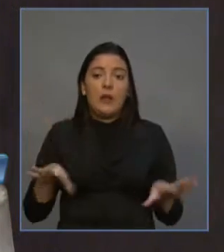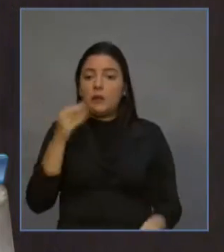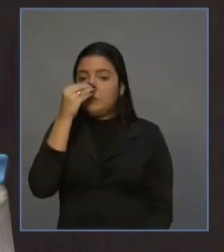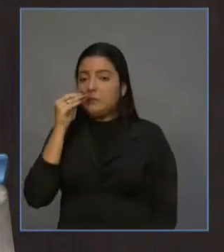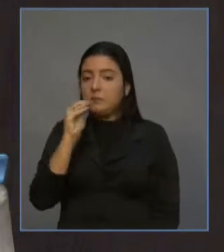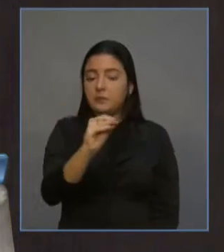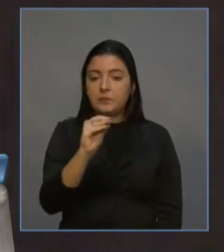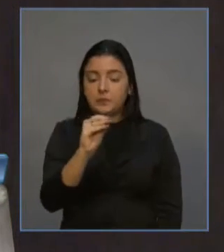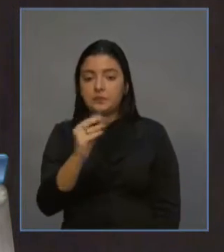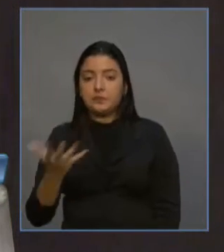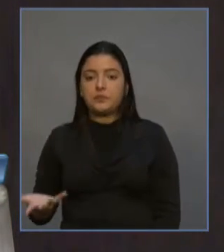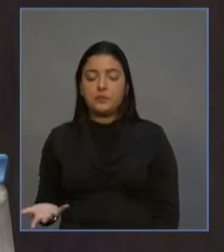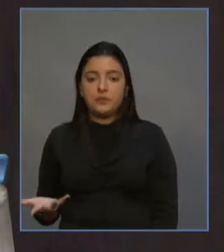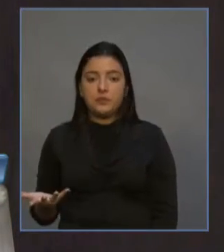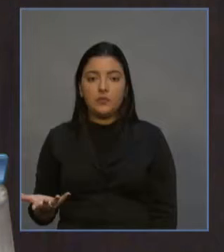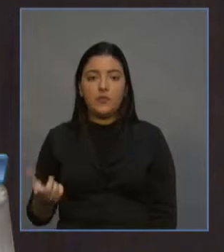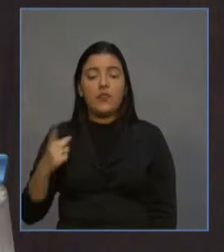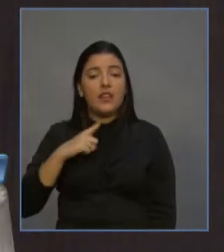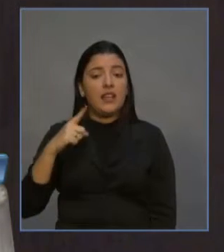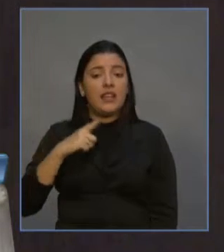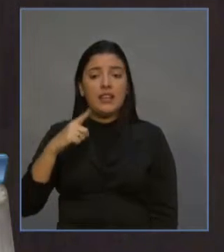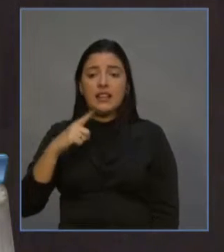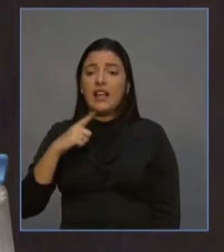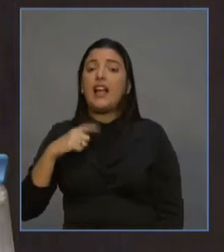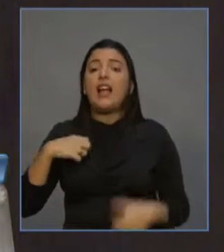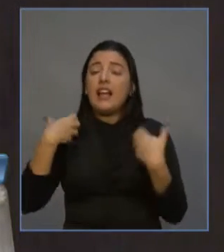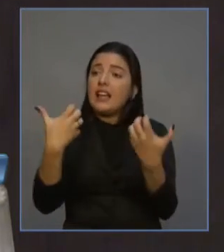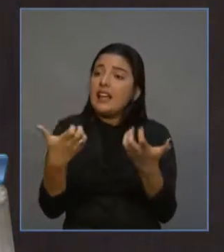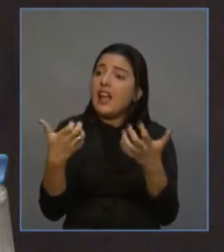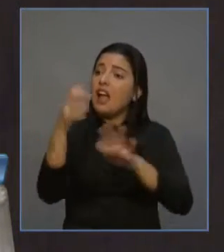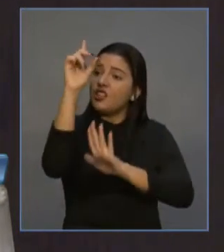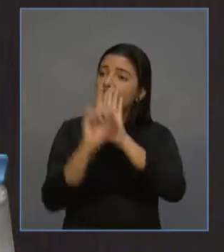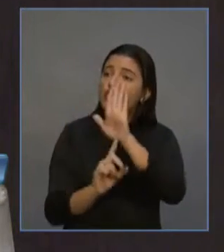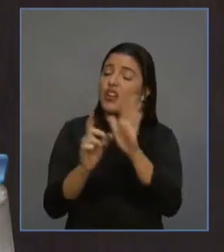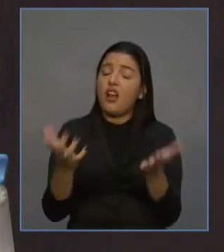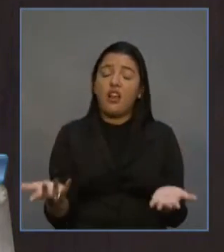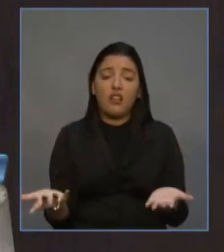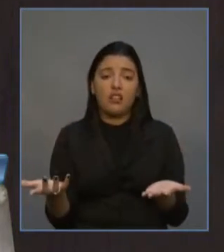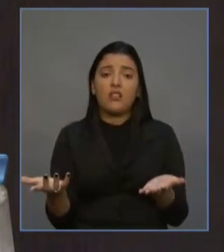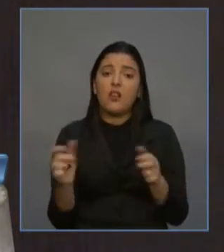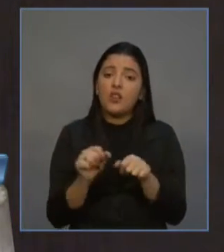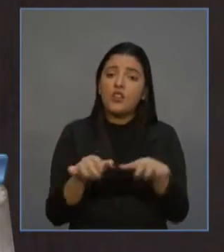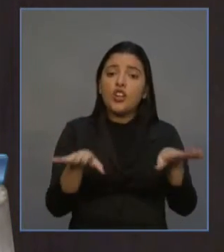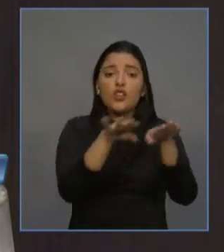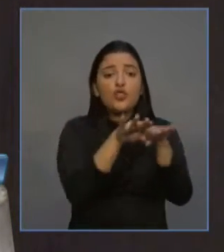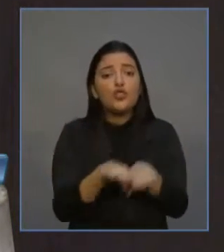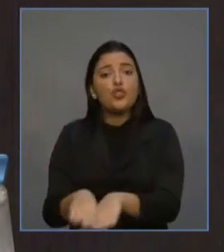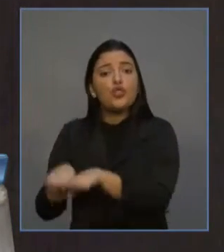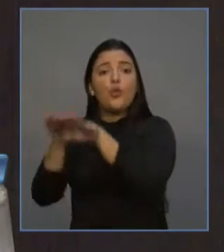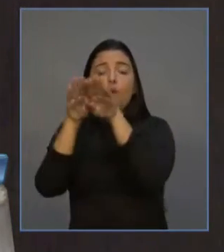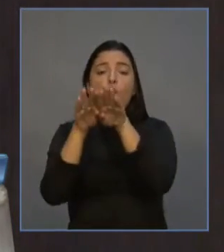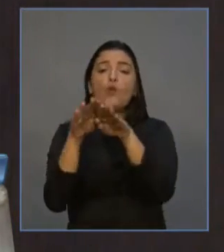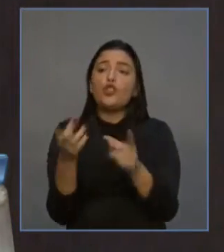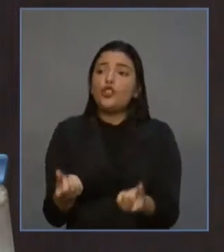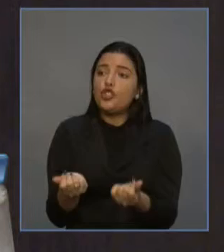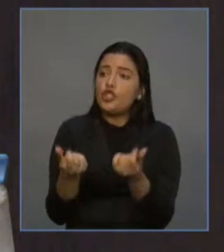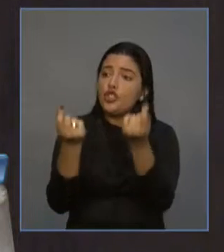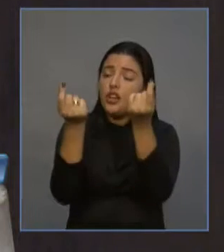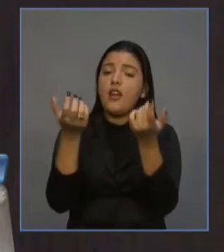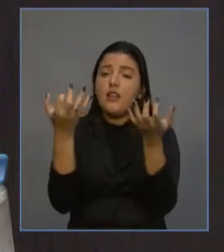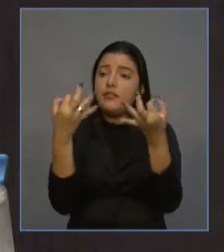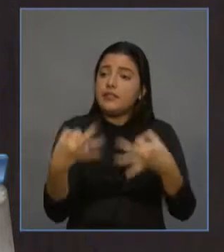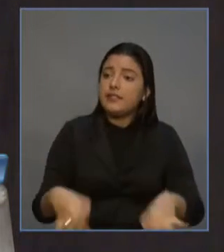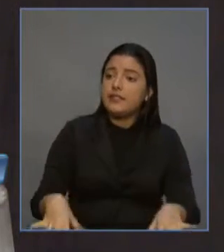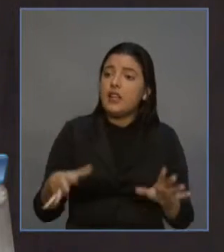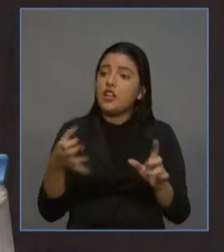sociais e populares, pelos democratas do Brasil, por aqueles que queremos a distribuição justa da riqueza, do saber e do poder, que queremos a